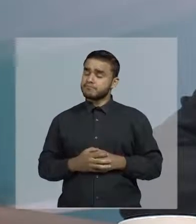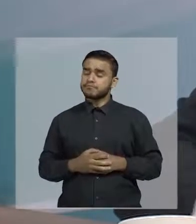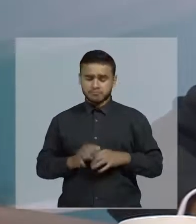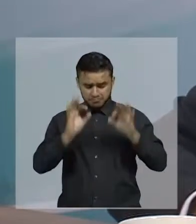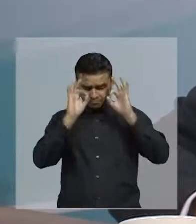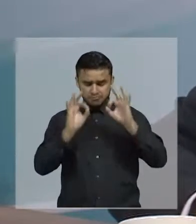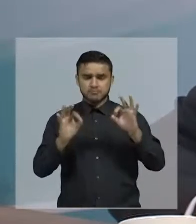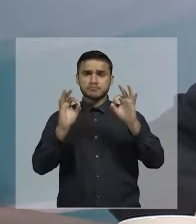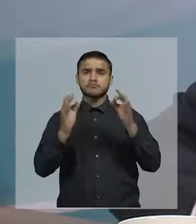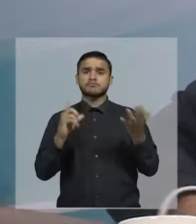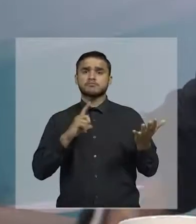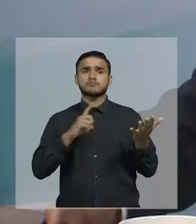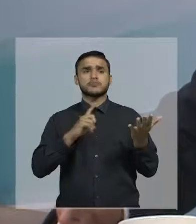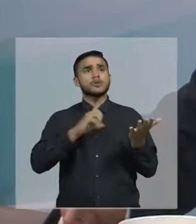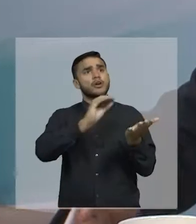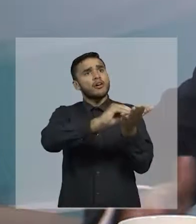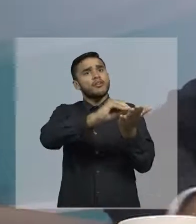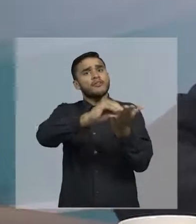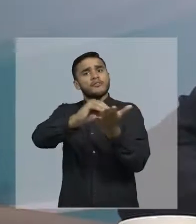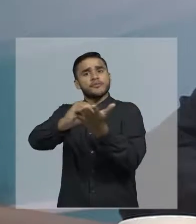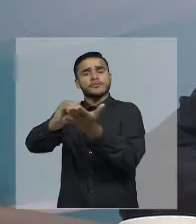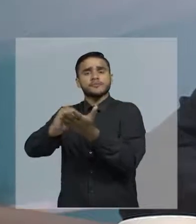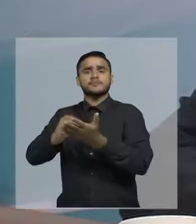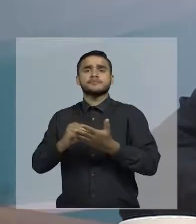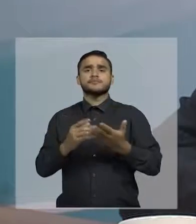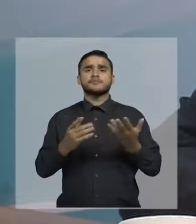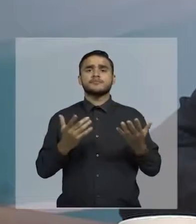medida que, de fato, nós temos um vácuo